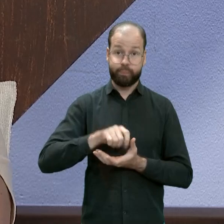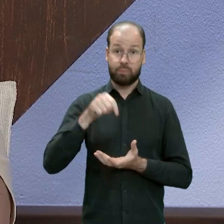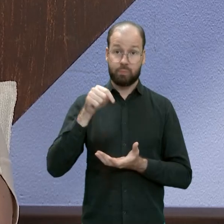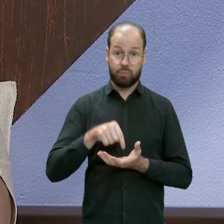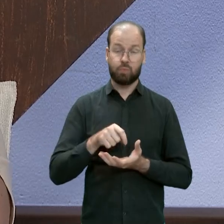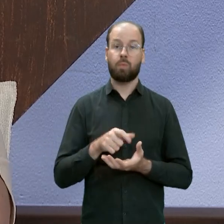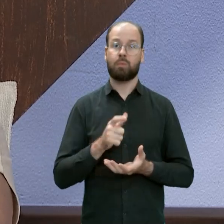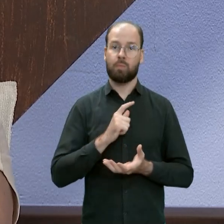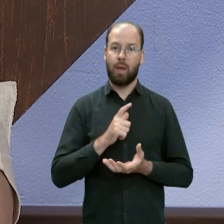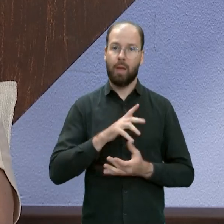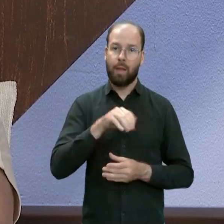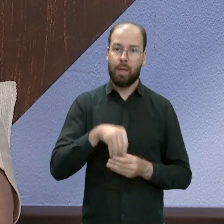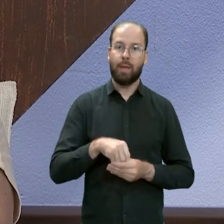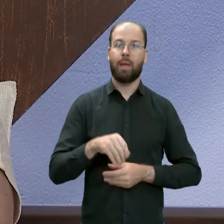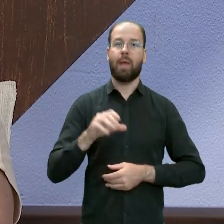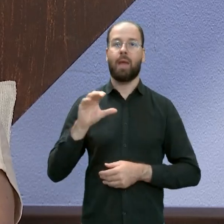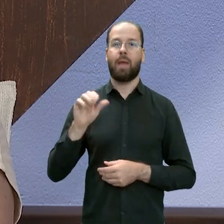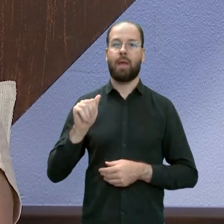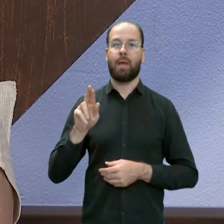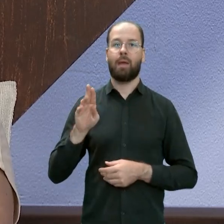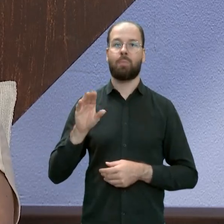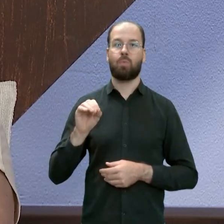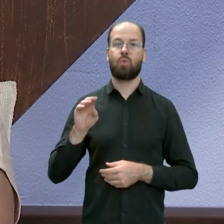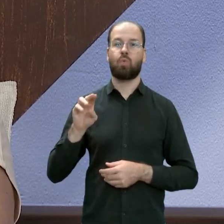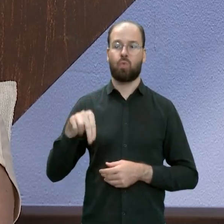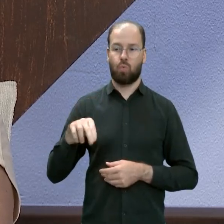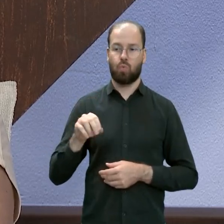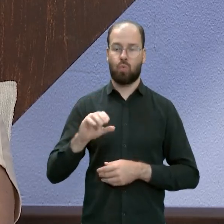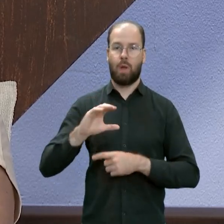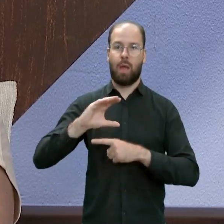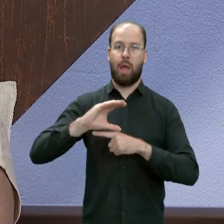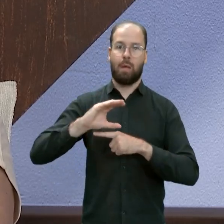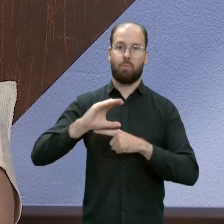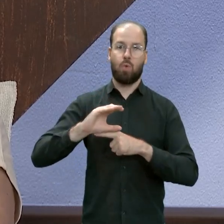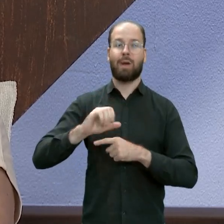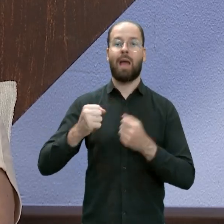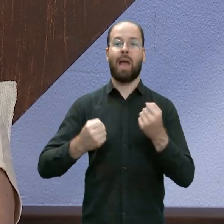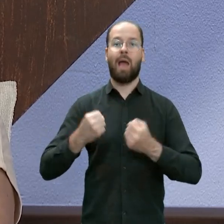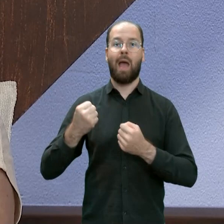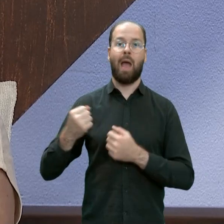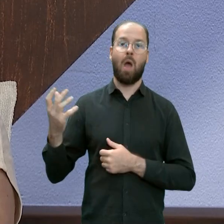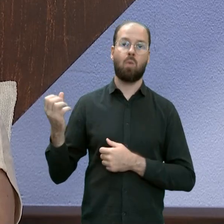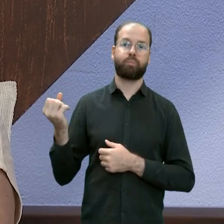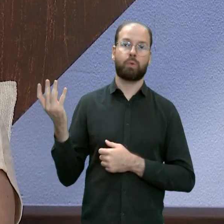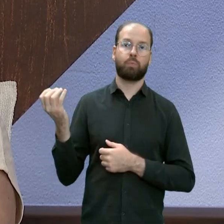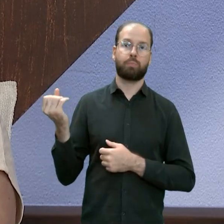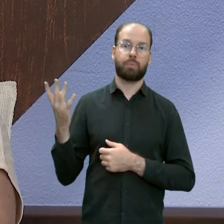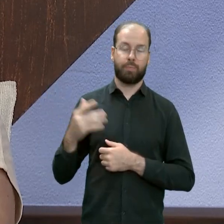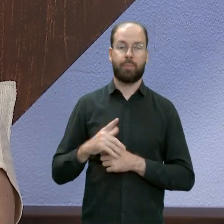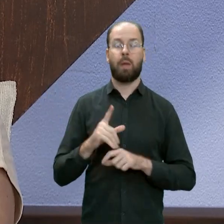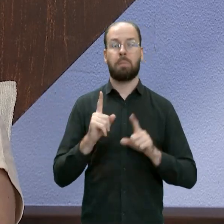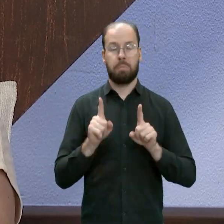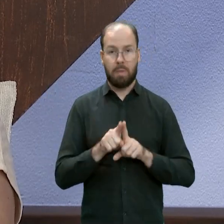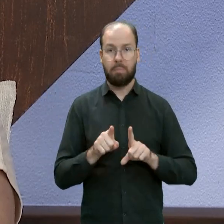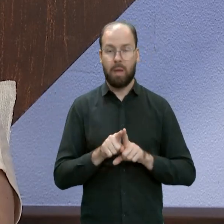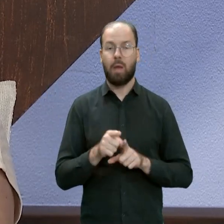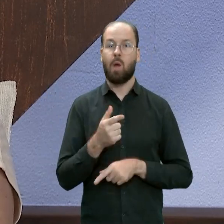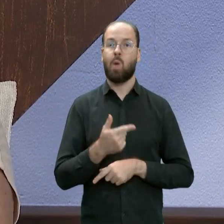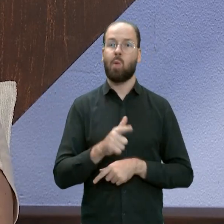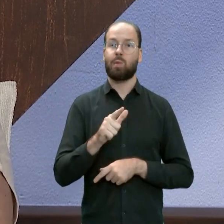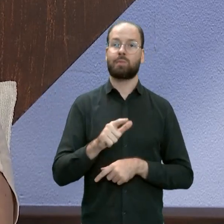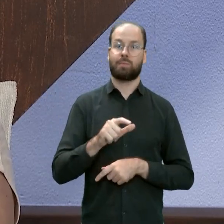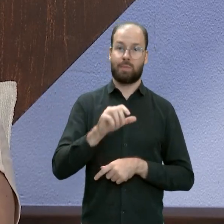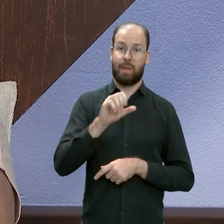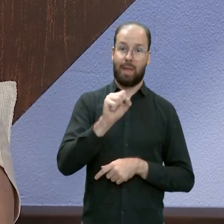exemplo, o carbono do escape dos carros, eles podem levar outros, o